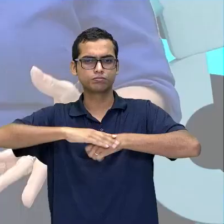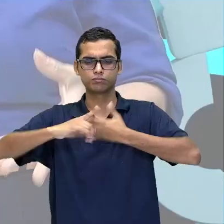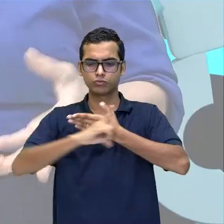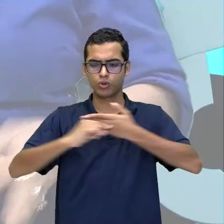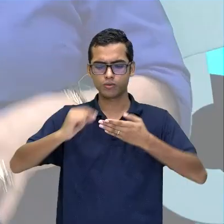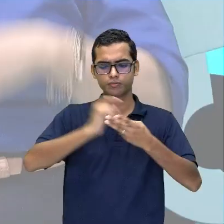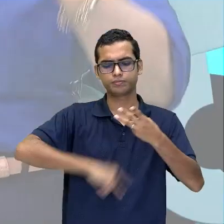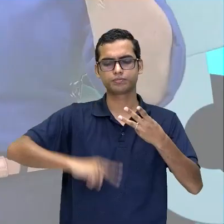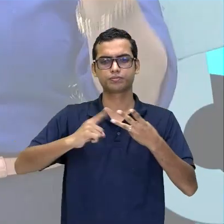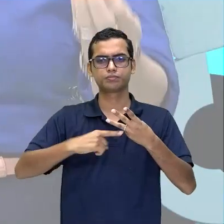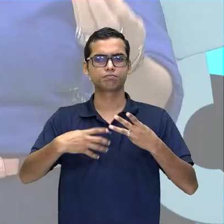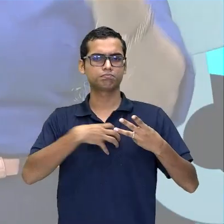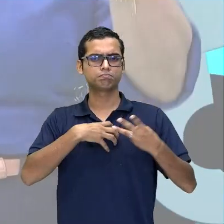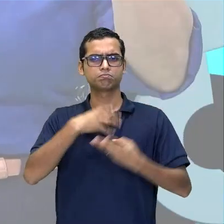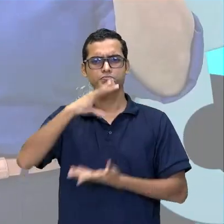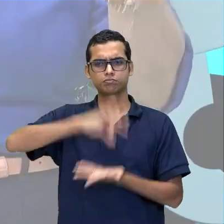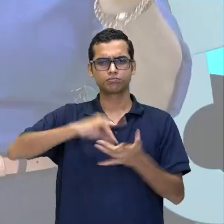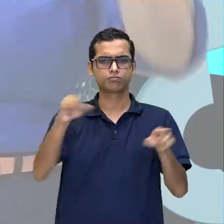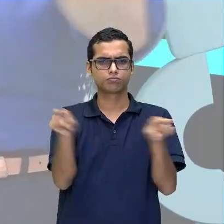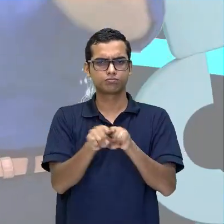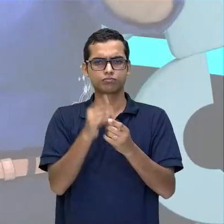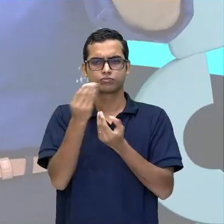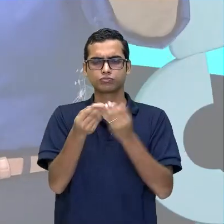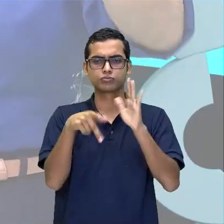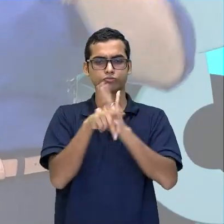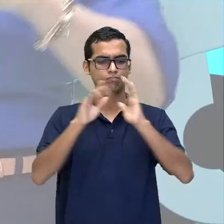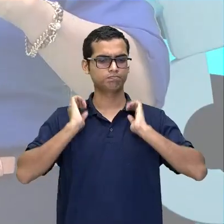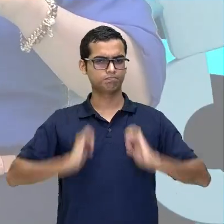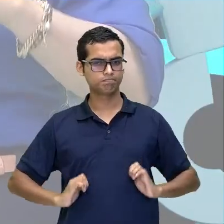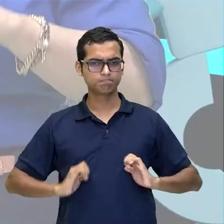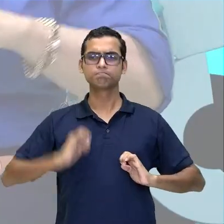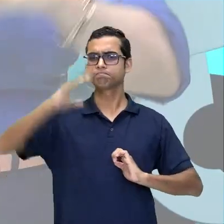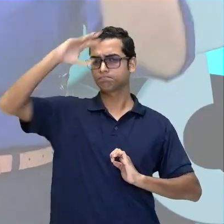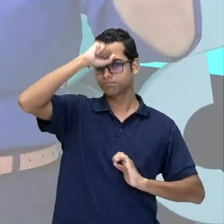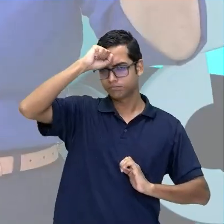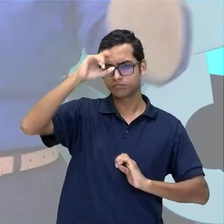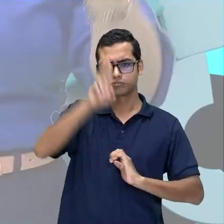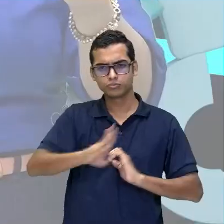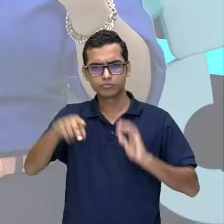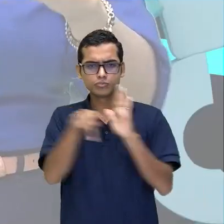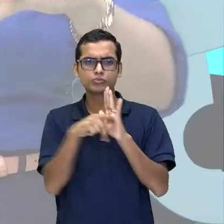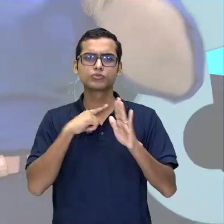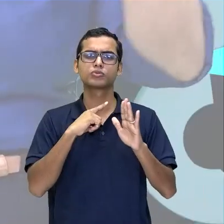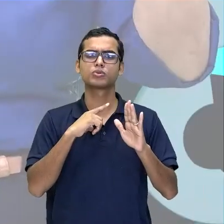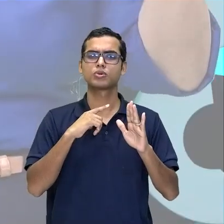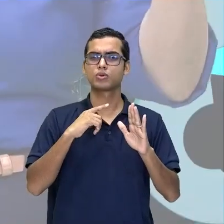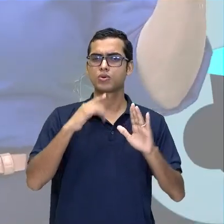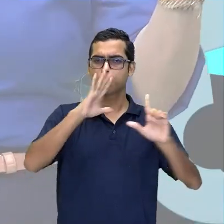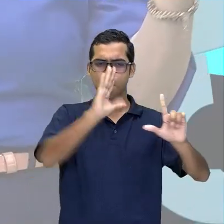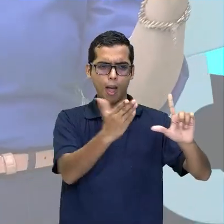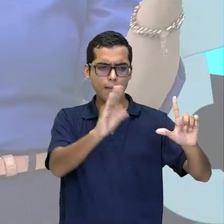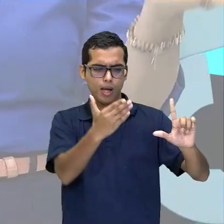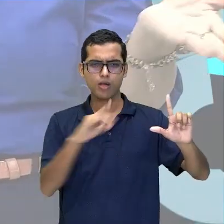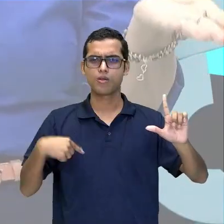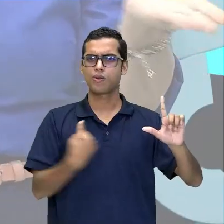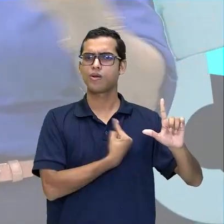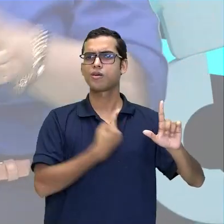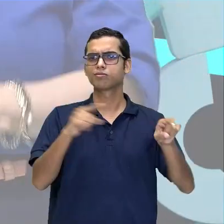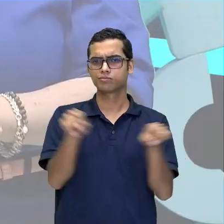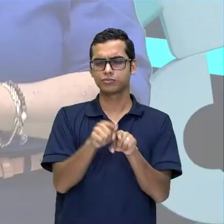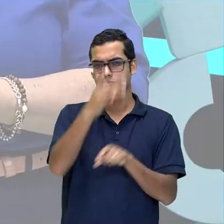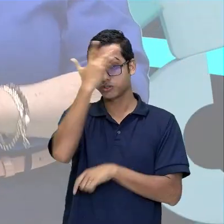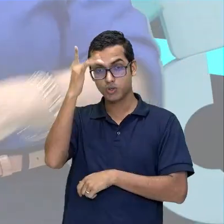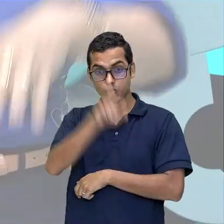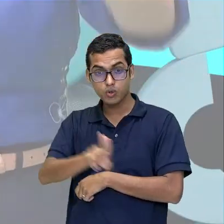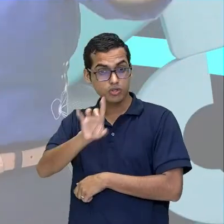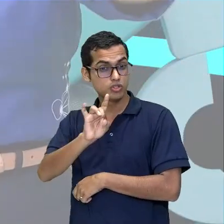estética e ética. Ao aprendermos com e por meio da hipermídia, nós nos tornamos muito mais do que consumidores